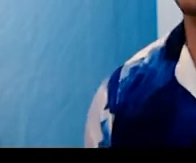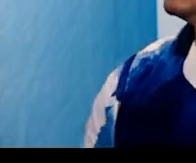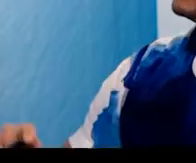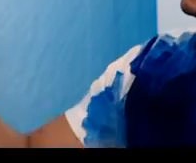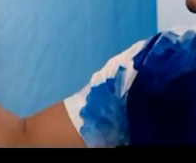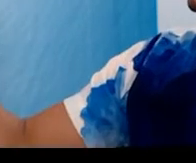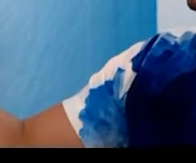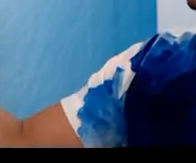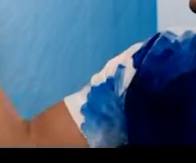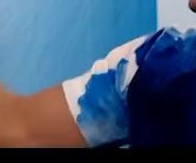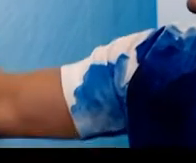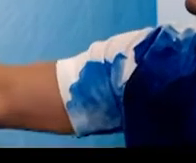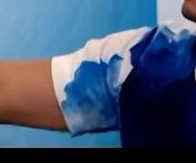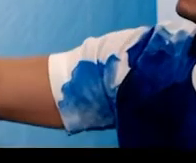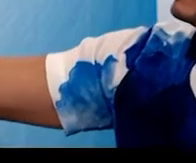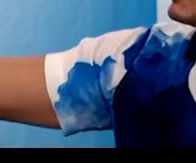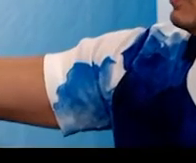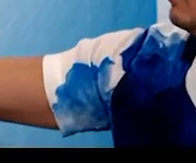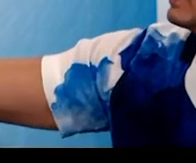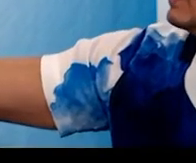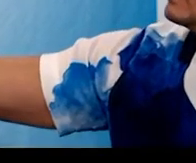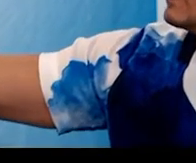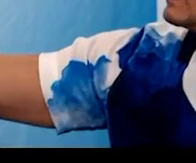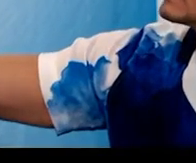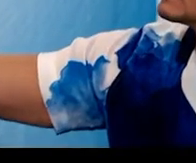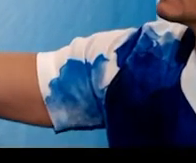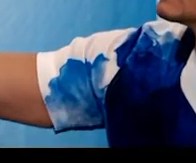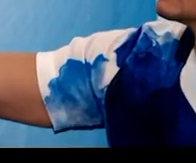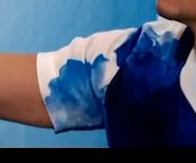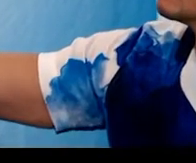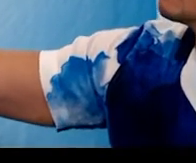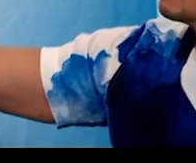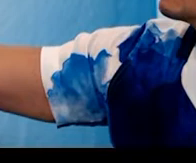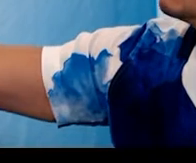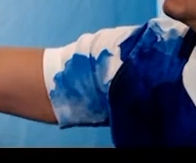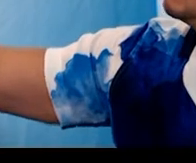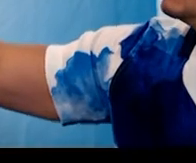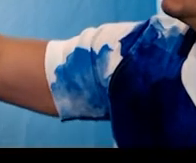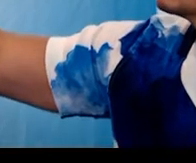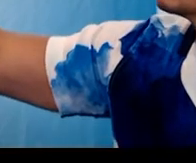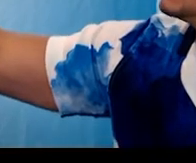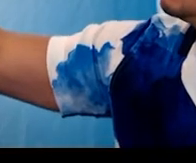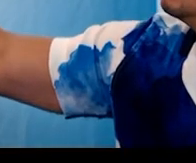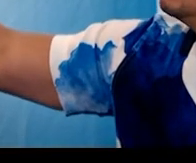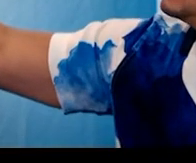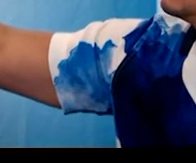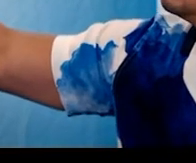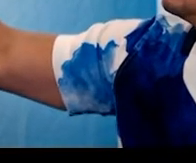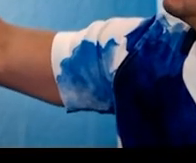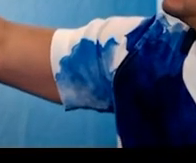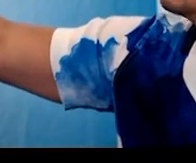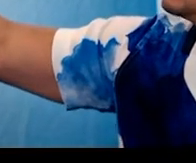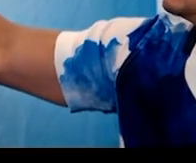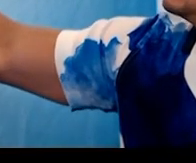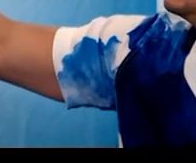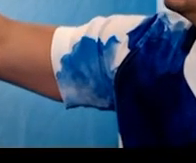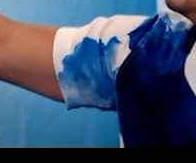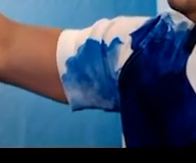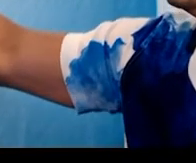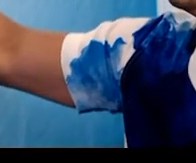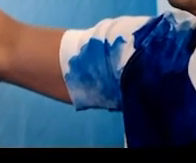céu. Vou fazer um pôr do sol aqui atrás. Bom, posso usar alguma